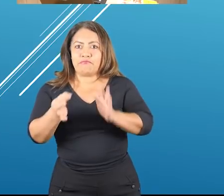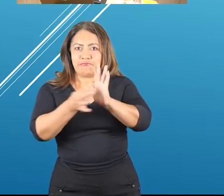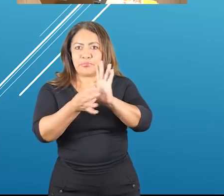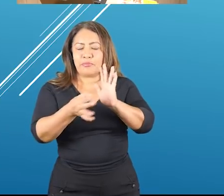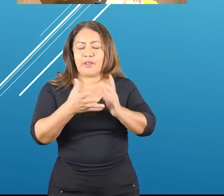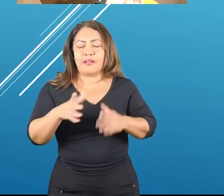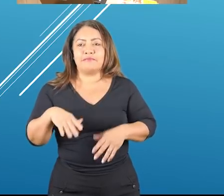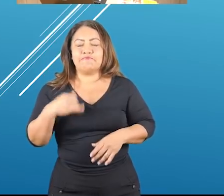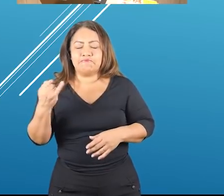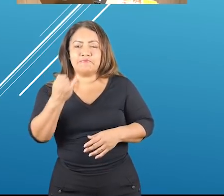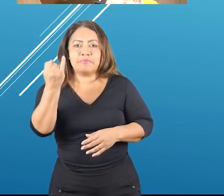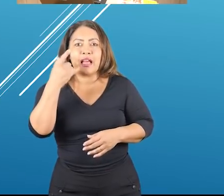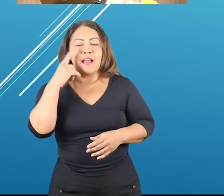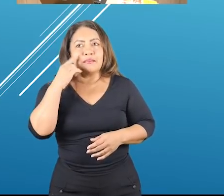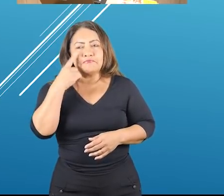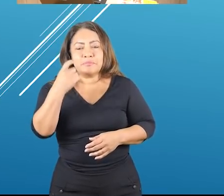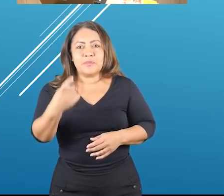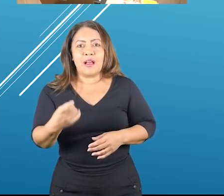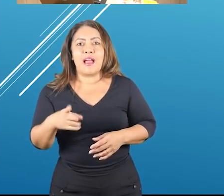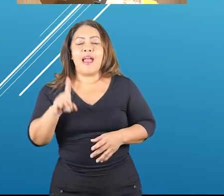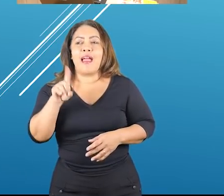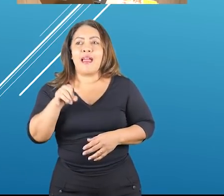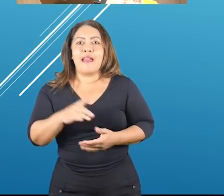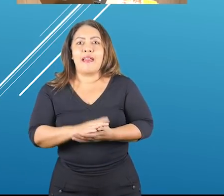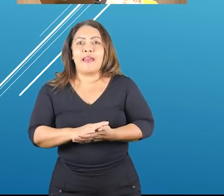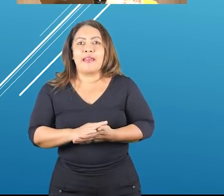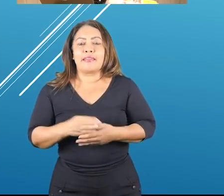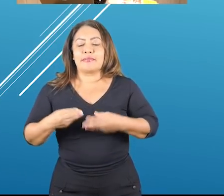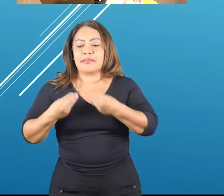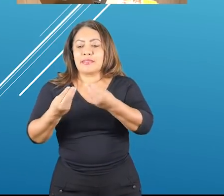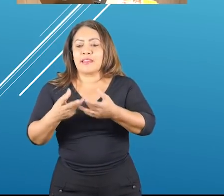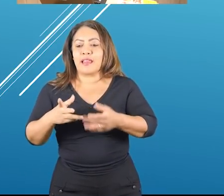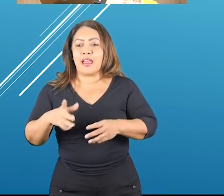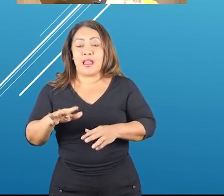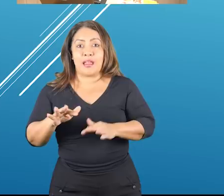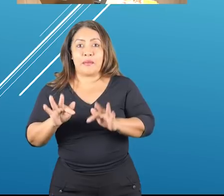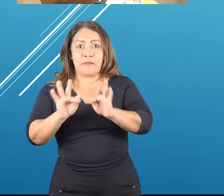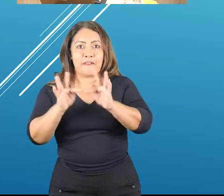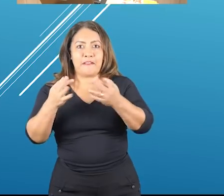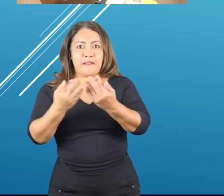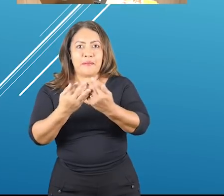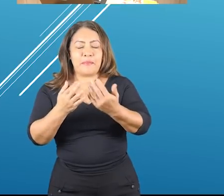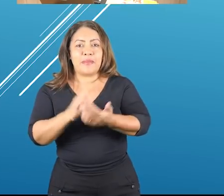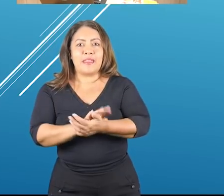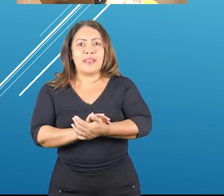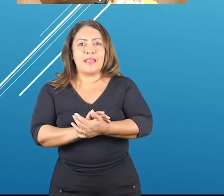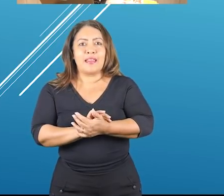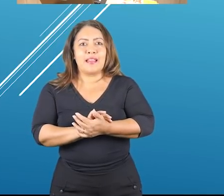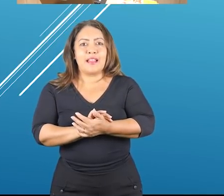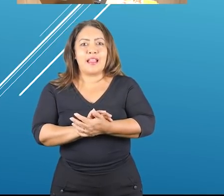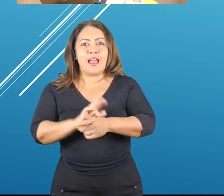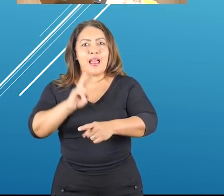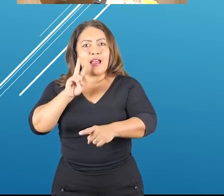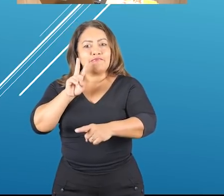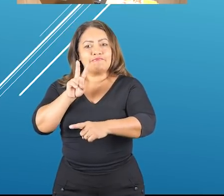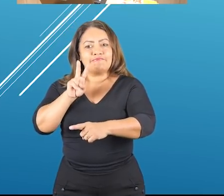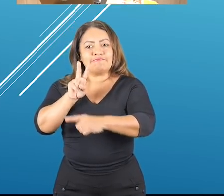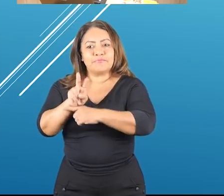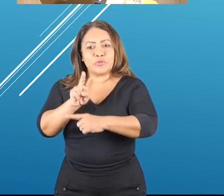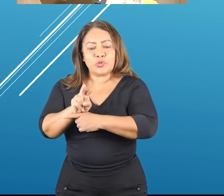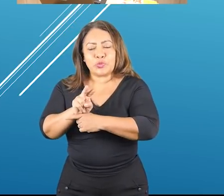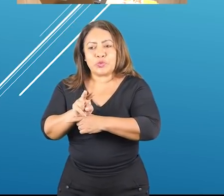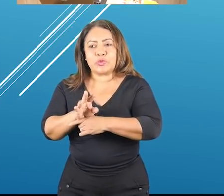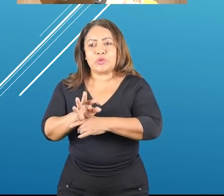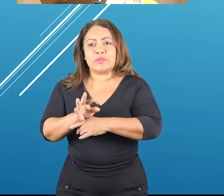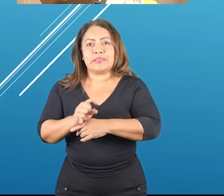ação interessante a fazer com os pais, a dar para os pais nesse tempo de pandemia, é